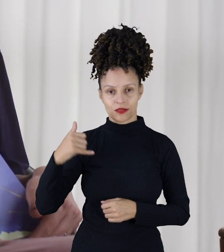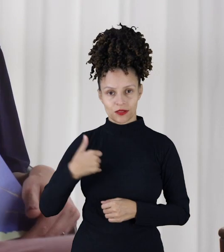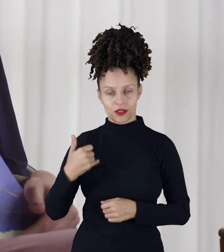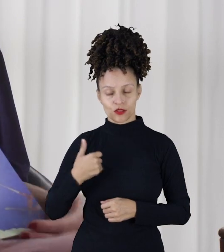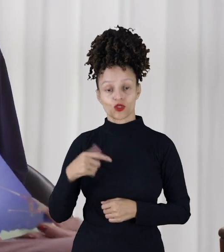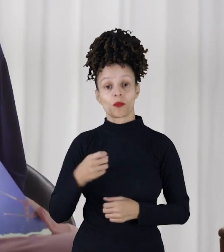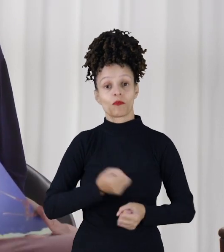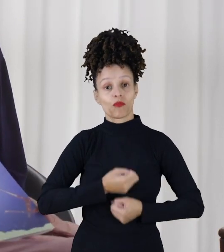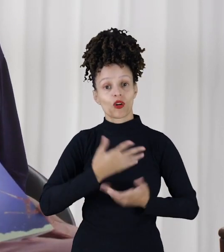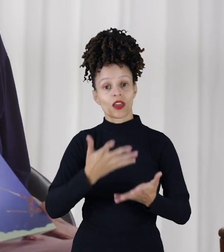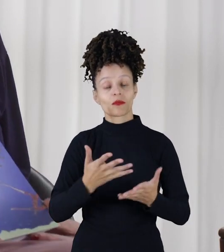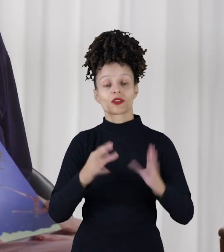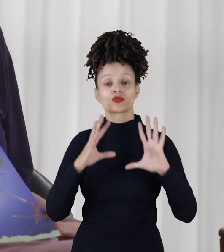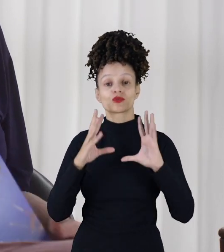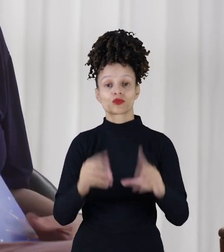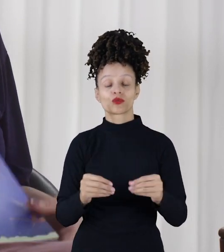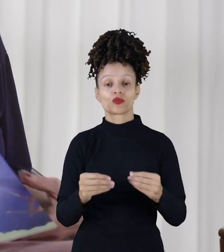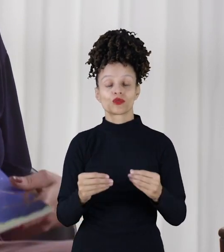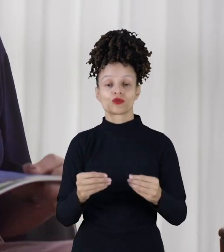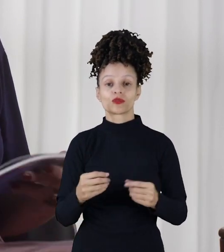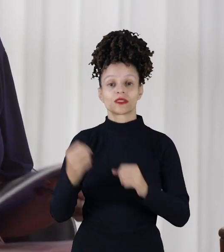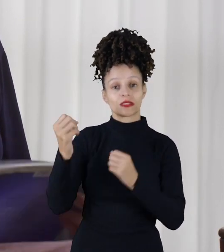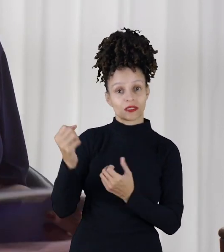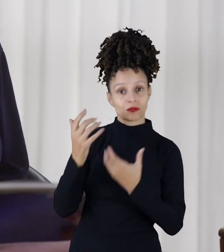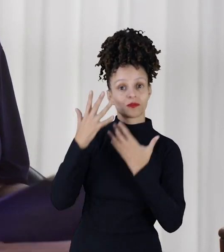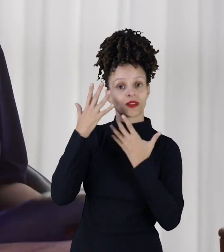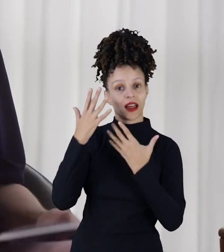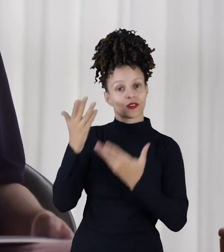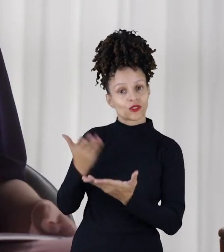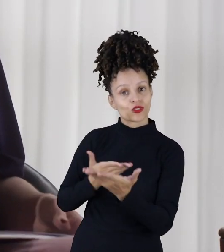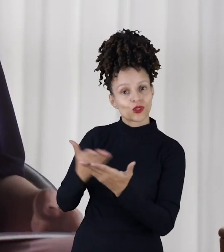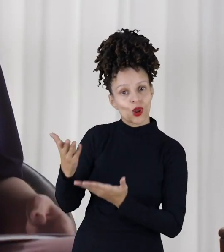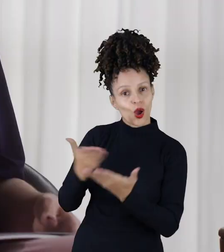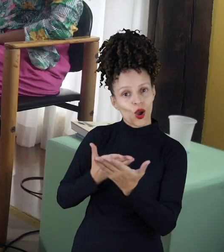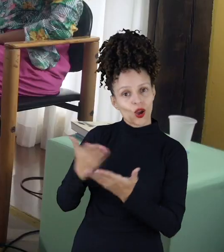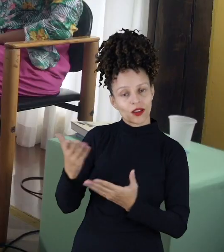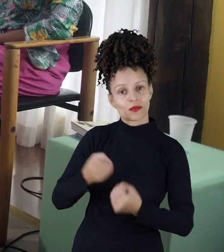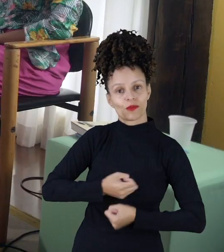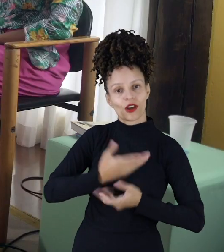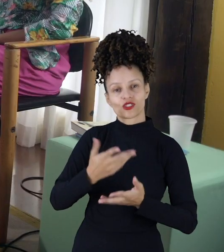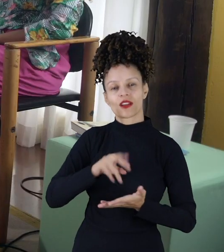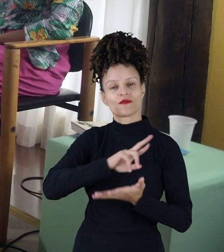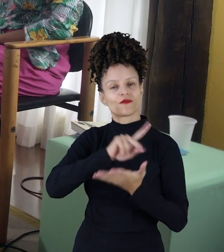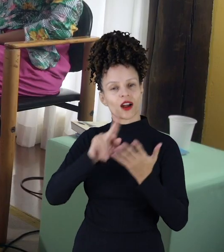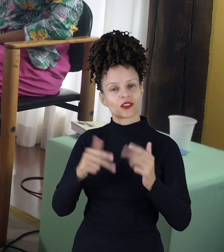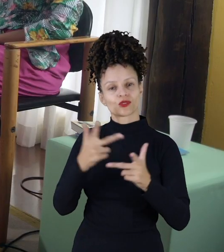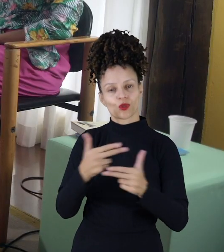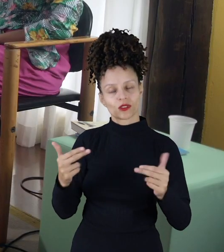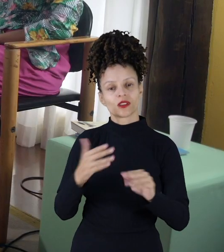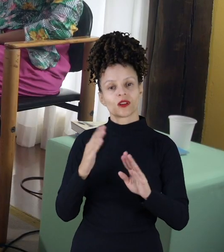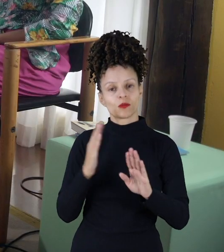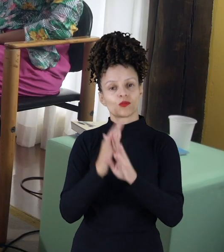9 para 10 anos, e os poemas foram todos inspirados nessa troca poética.